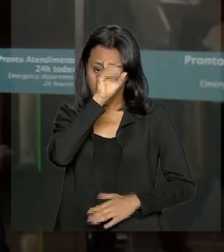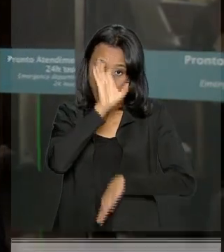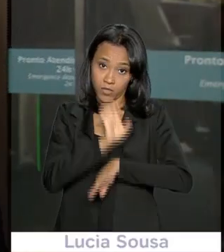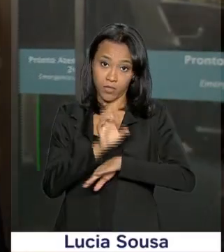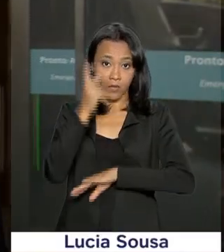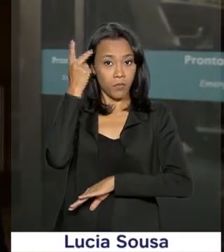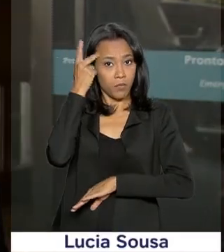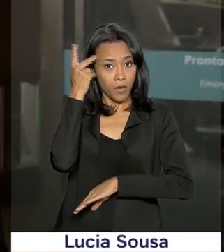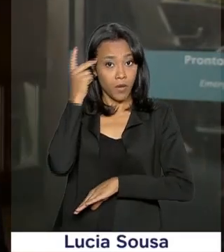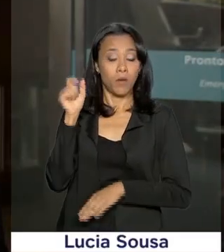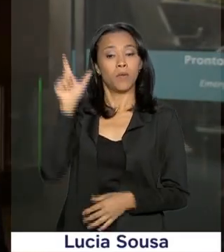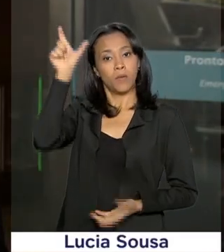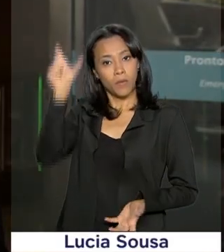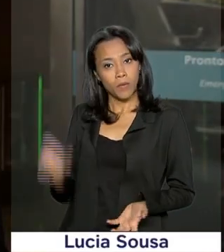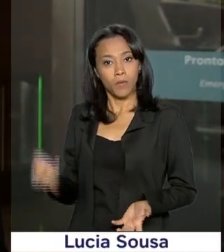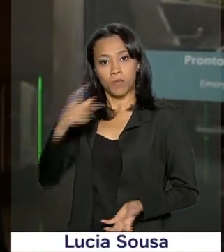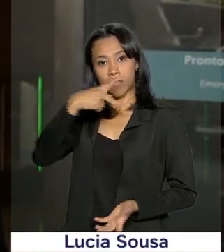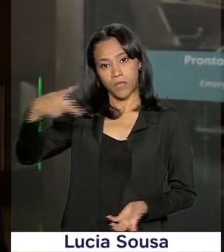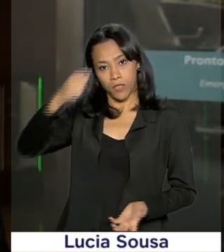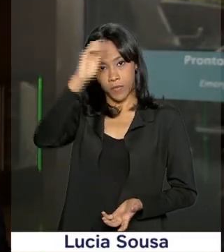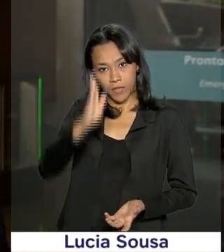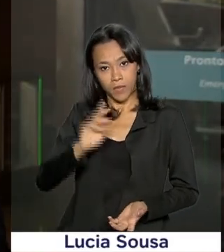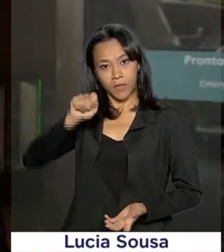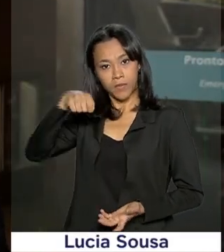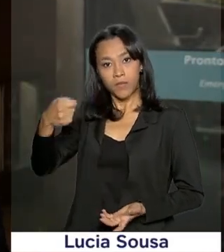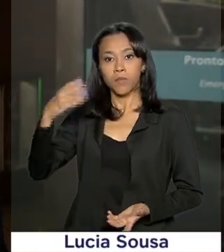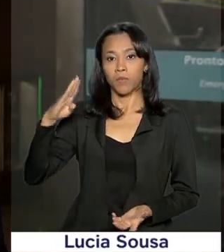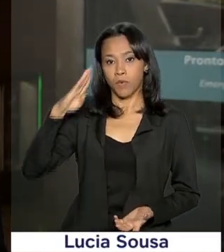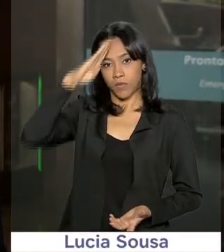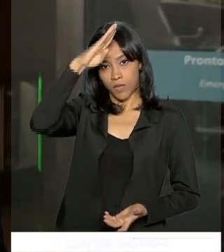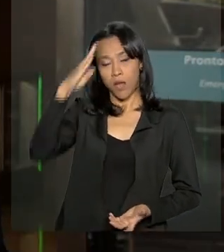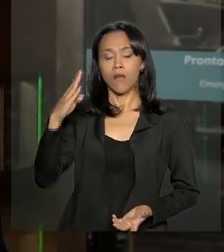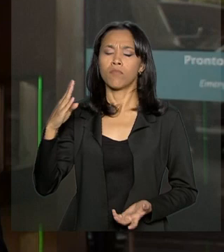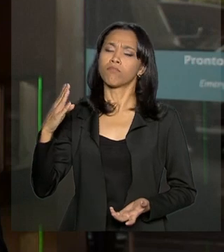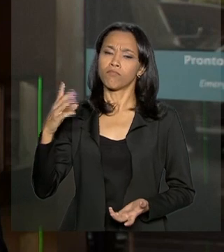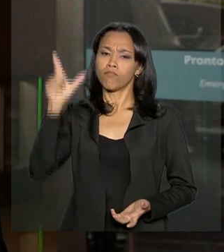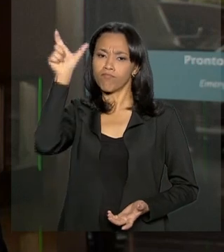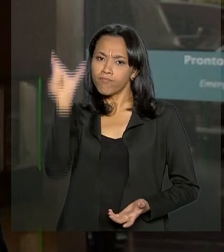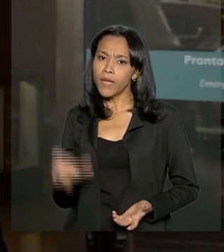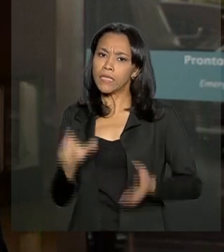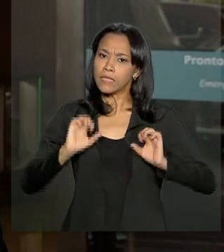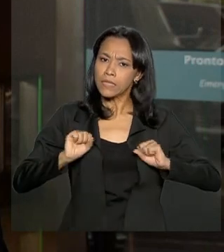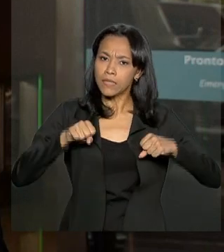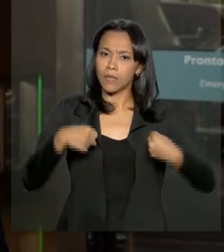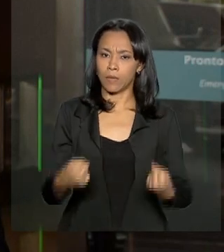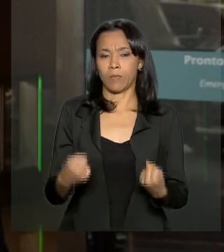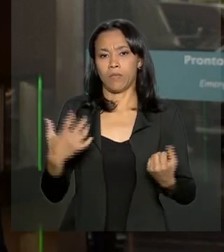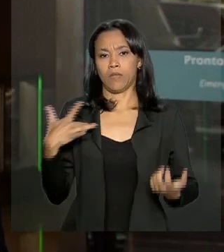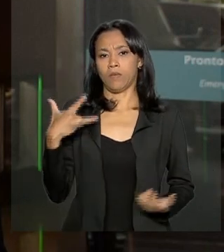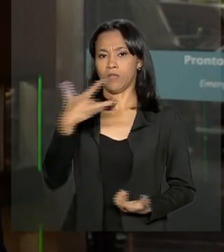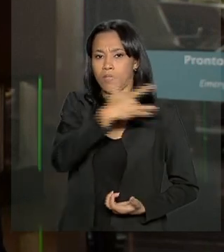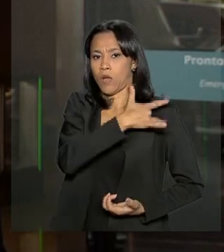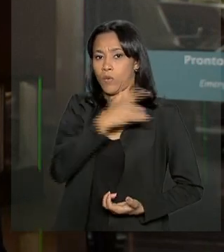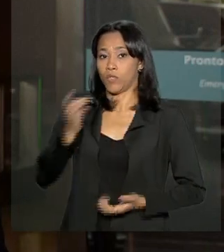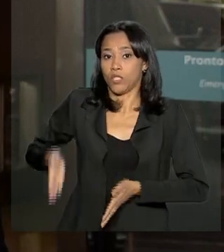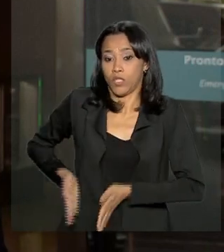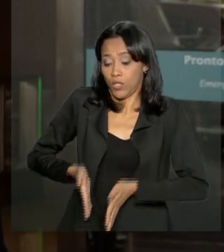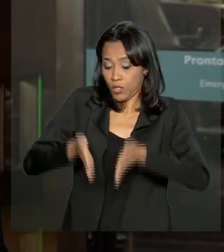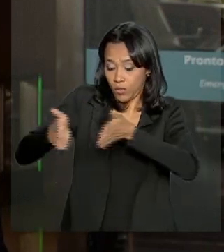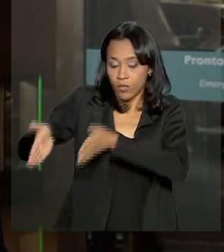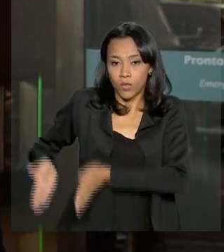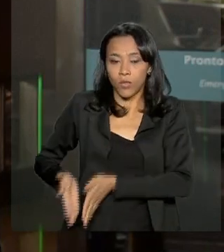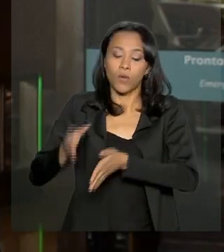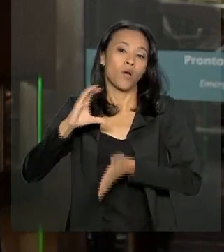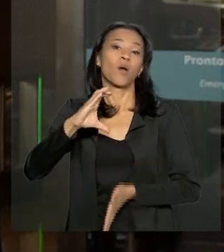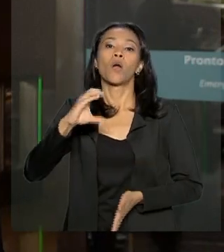o presidente da República, Jair Bolsonaro, se recupera da cirurgia da retirada da bolsa de colostomia. Ele está internado há